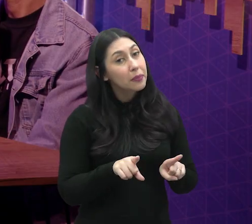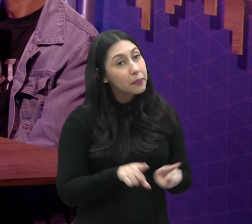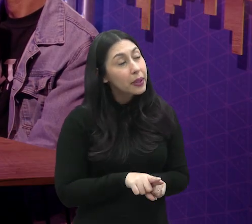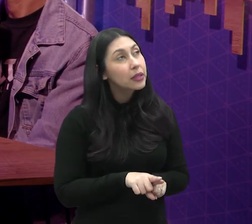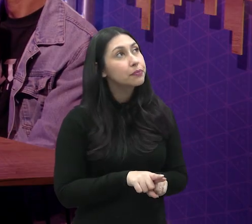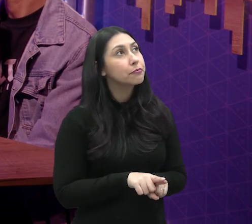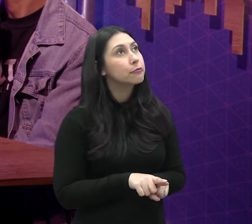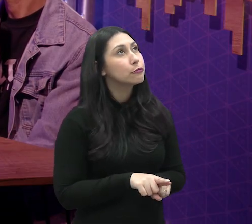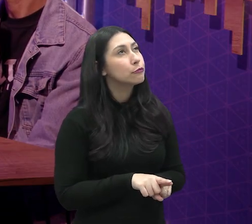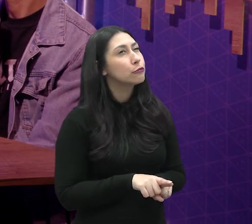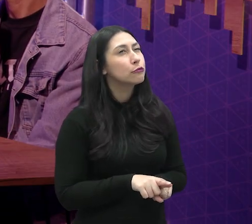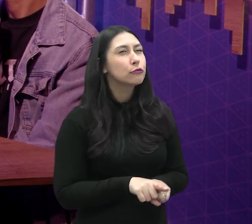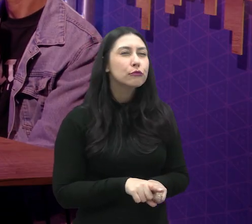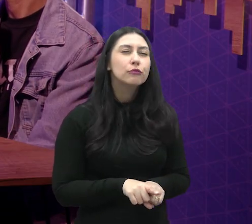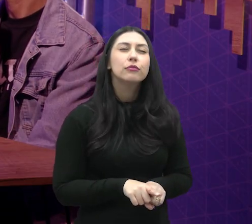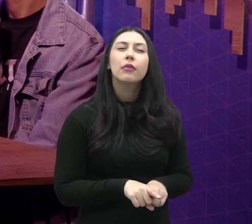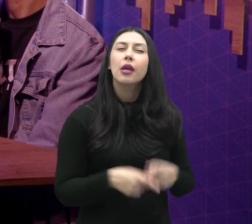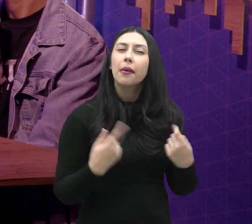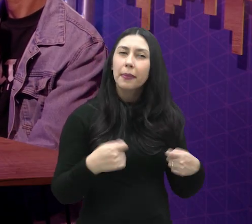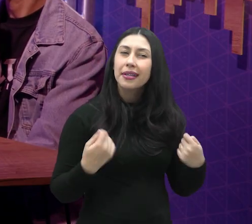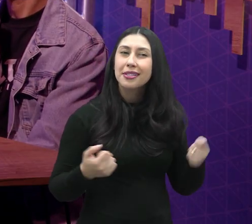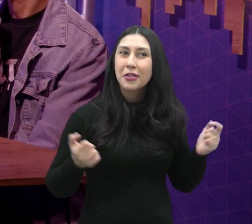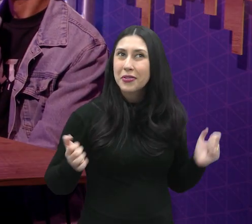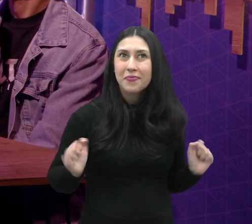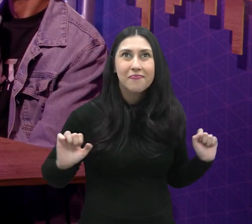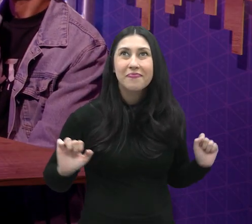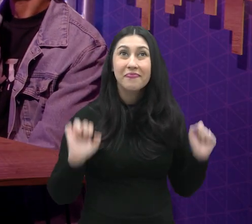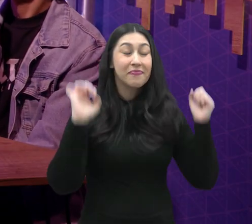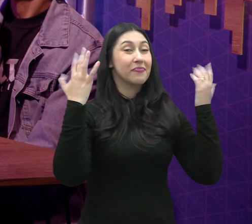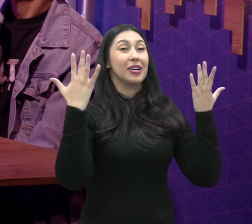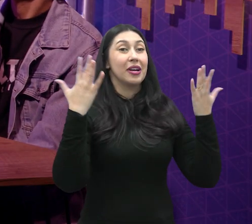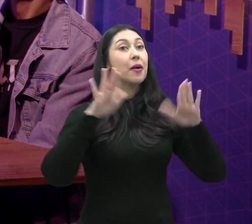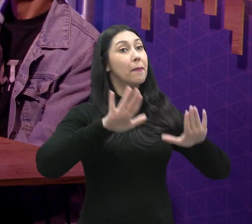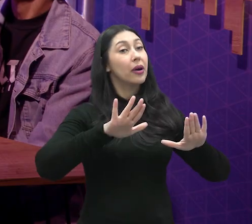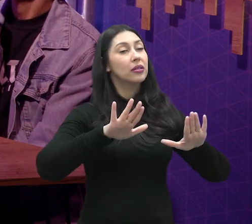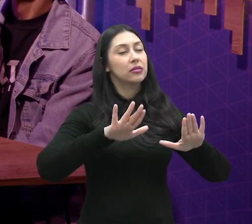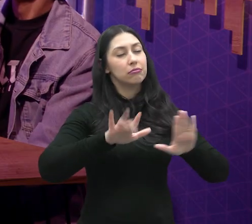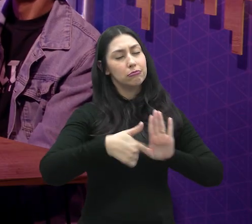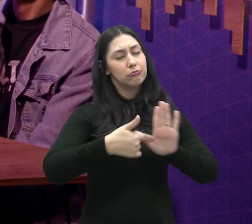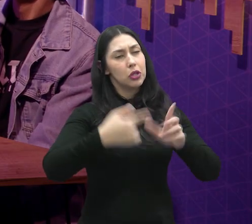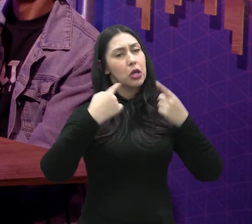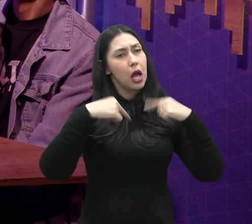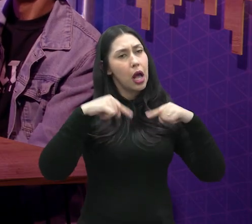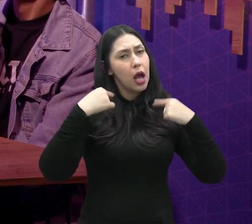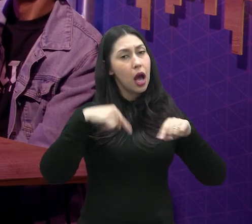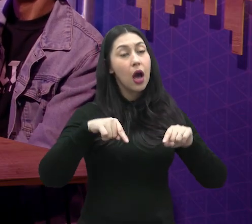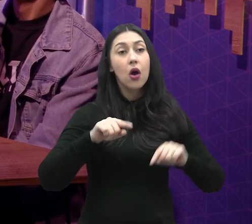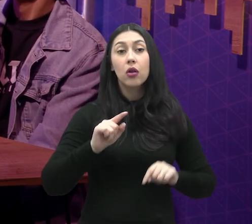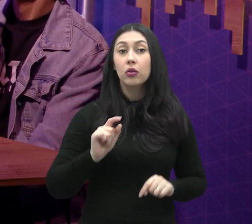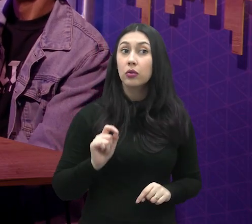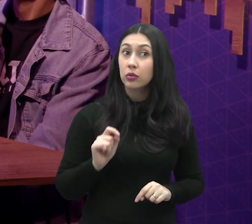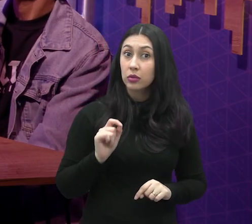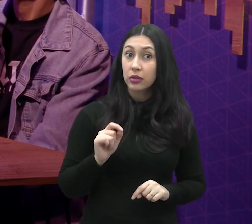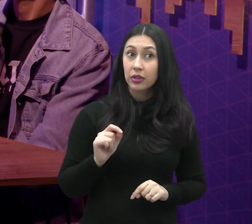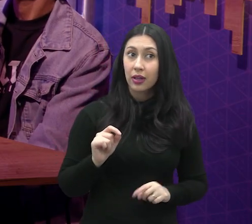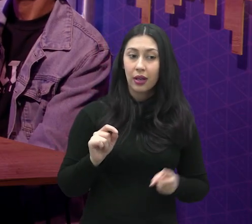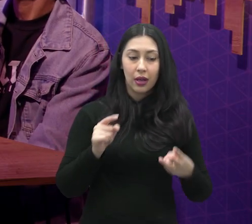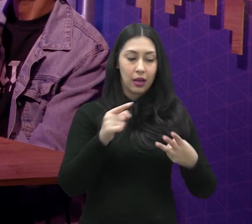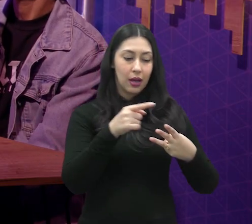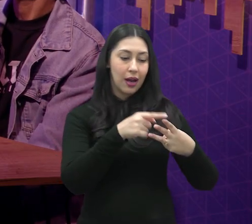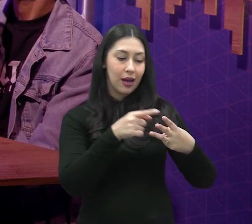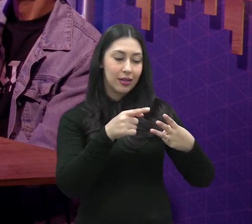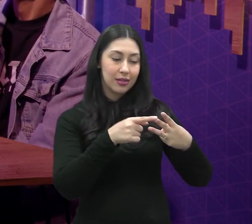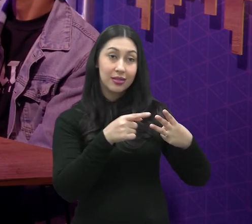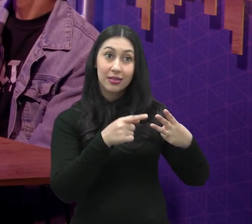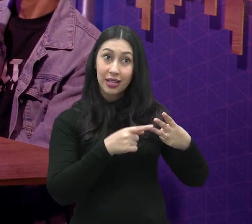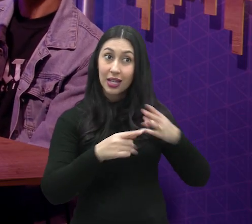que em partes também é para se comemorar, em outras fica aí também uma crítica, que é a questão das 3 novelas, né,